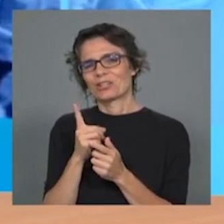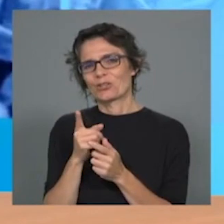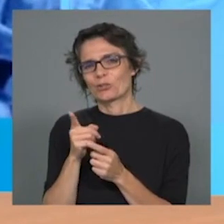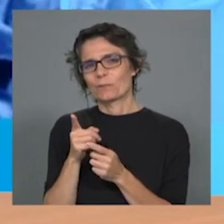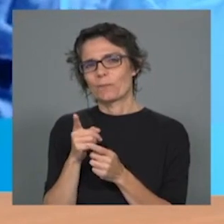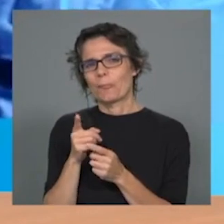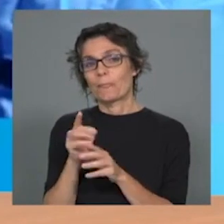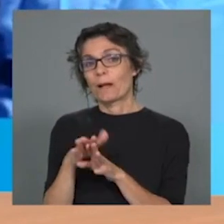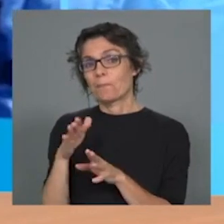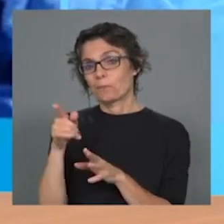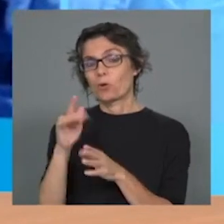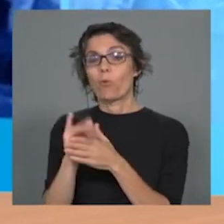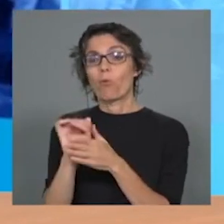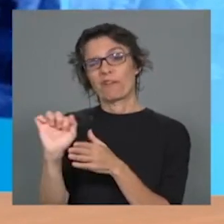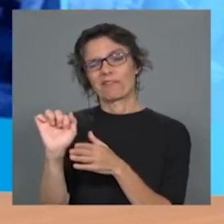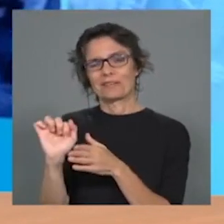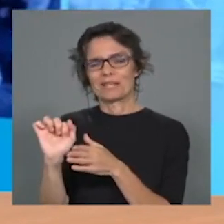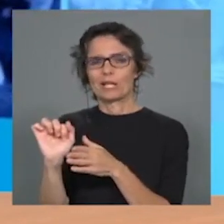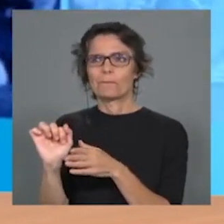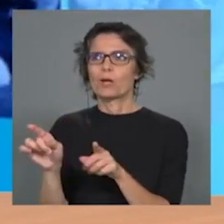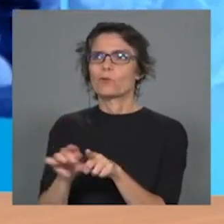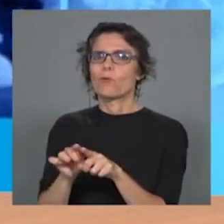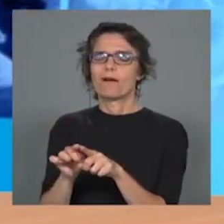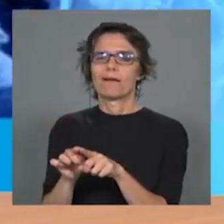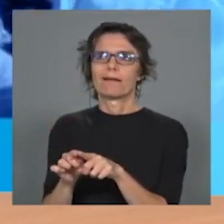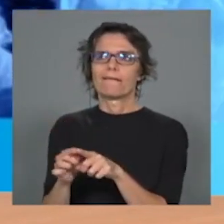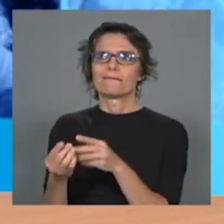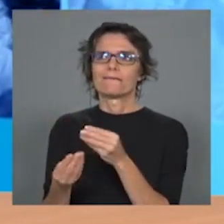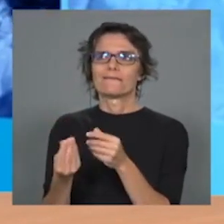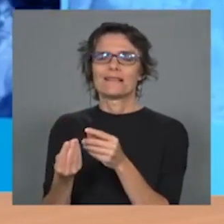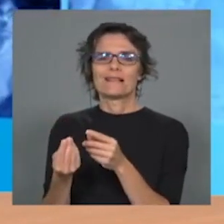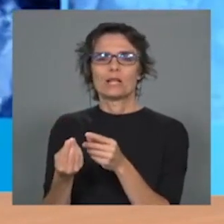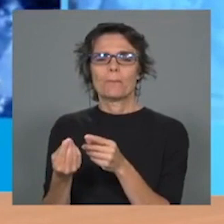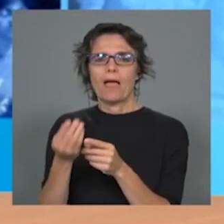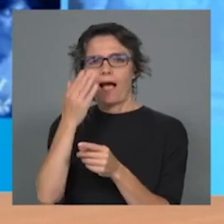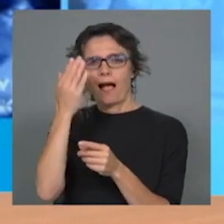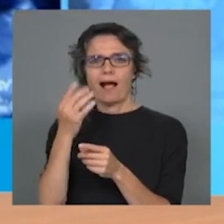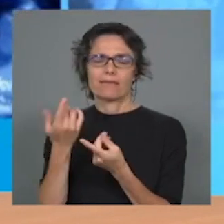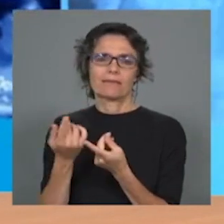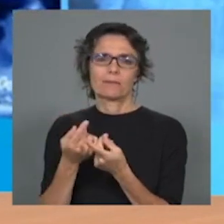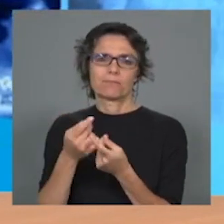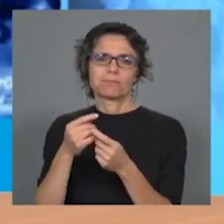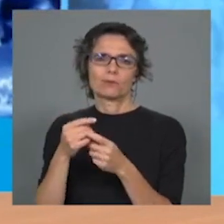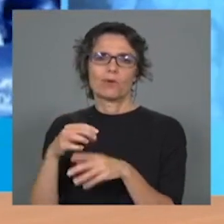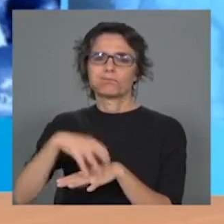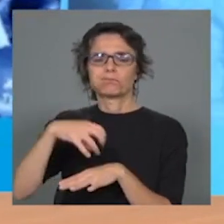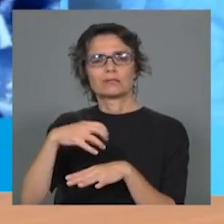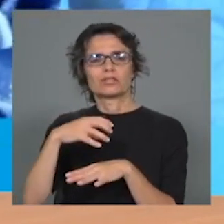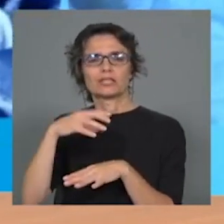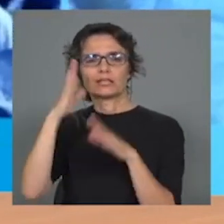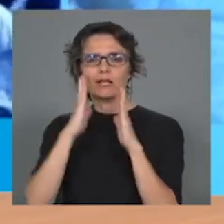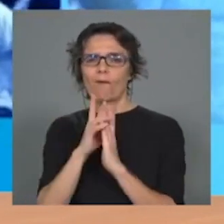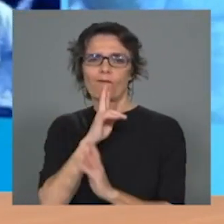de Lourdes, ou a caixa de correio, era uma espécie de agência de Nossa Senhora de Fátima. As pessoas